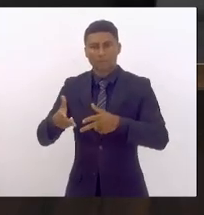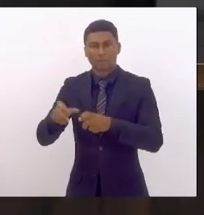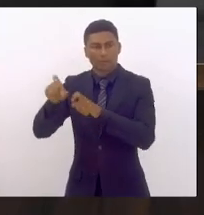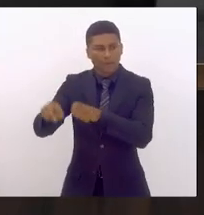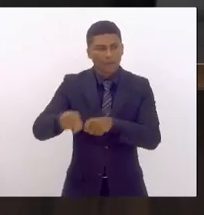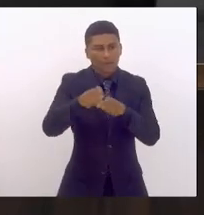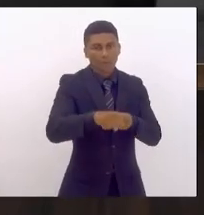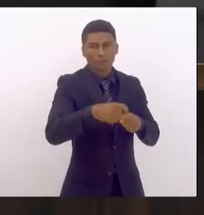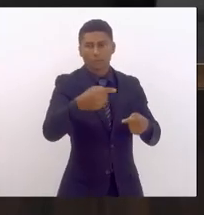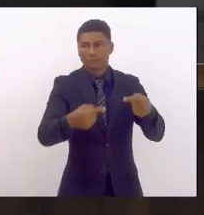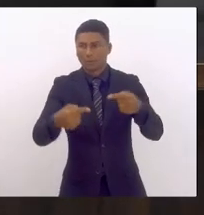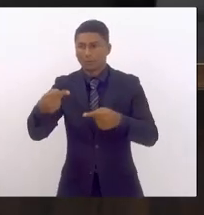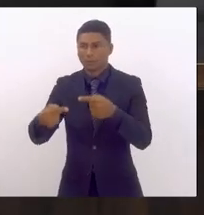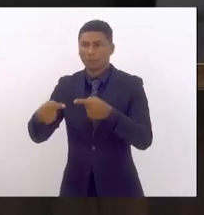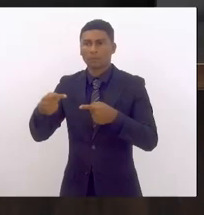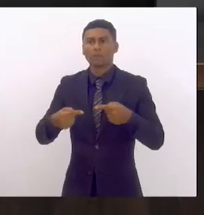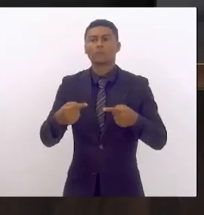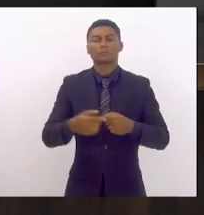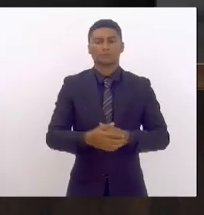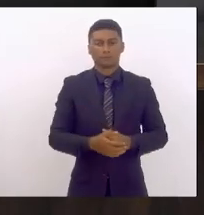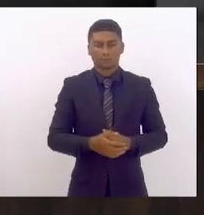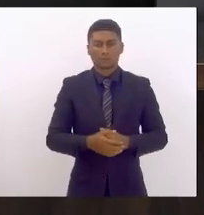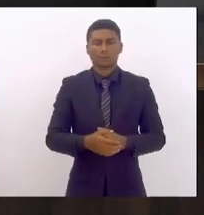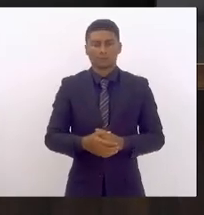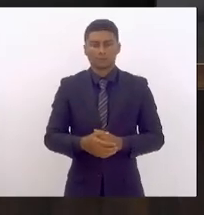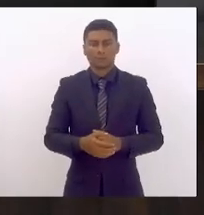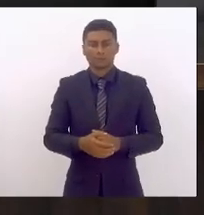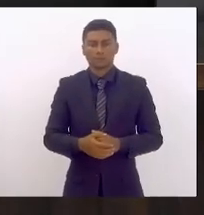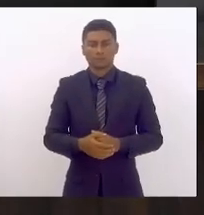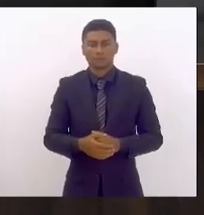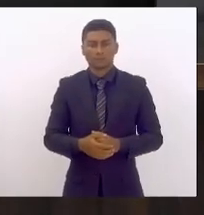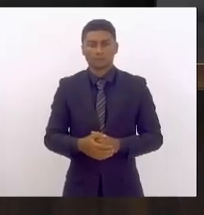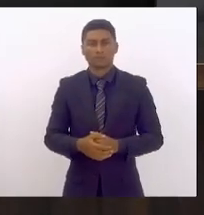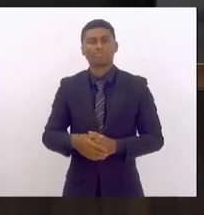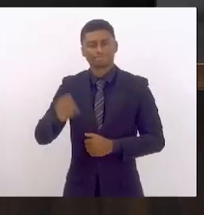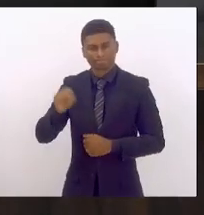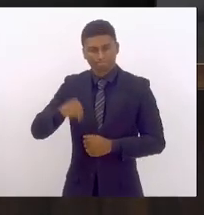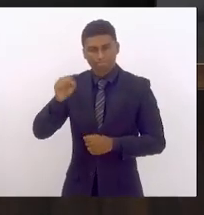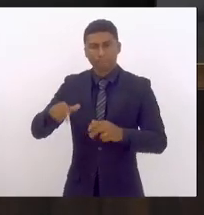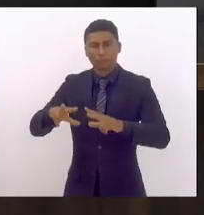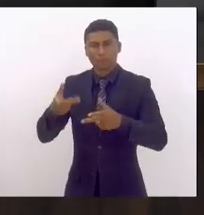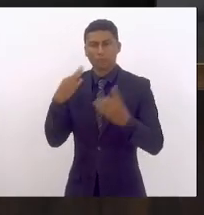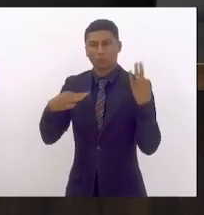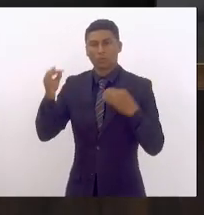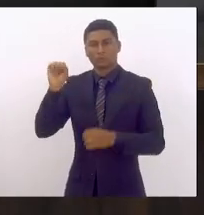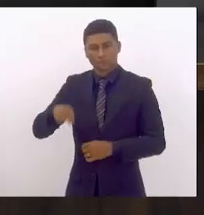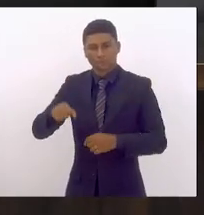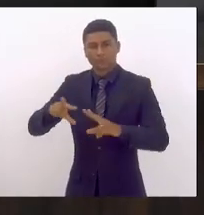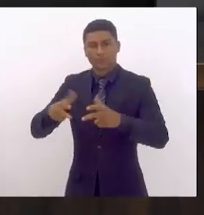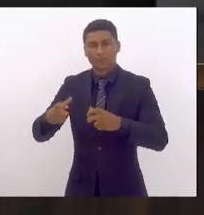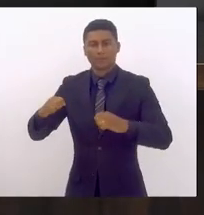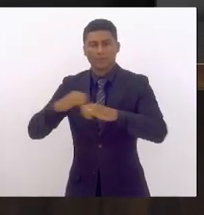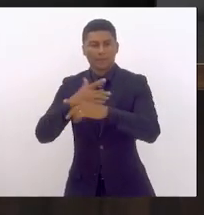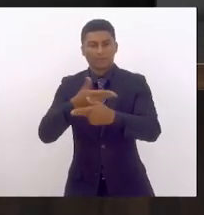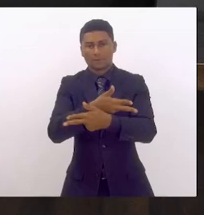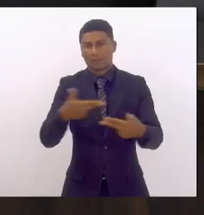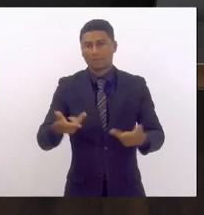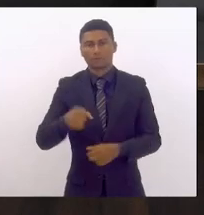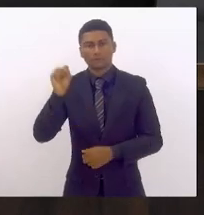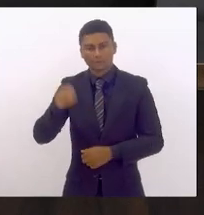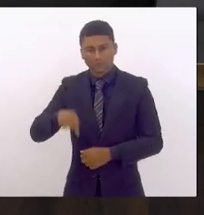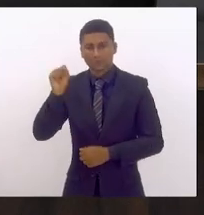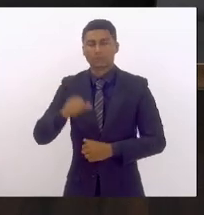política agricultura pecuária política oral agrada pela esquerda favorável de turismo principais movimento Regional